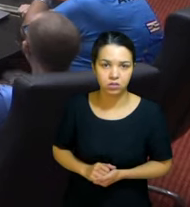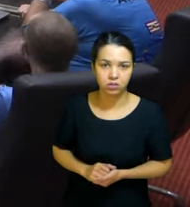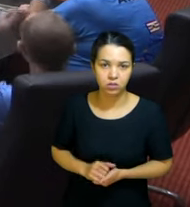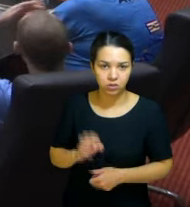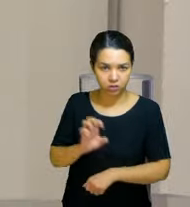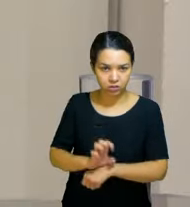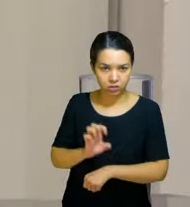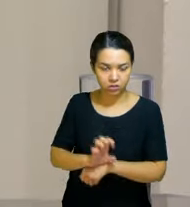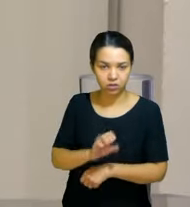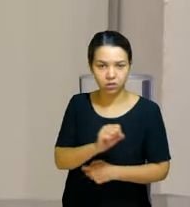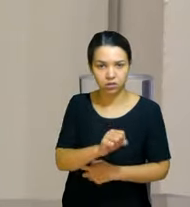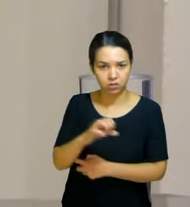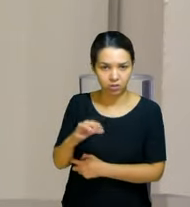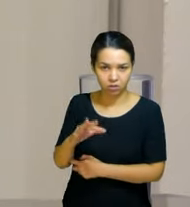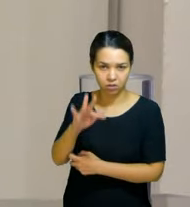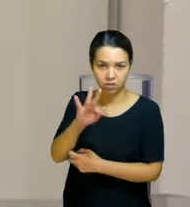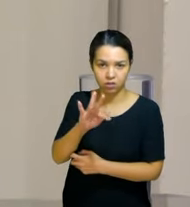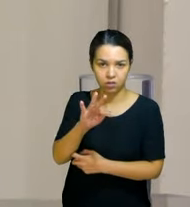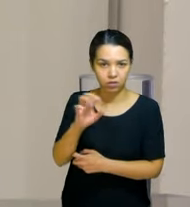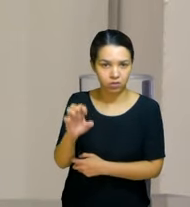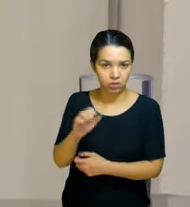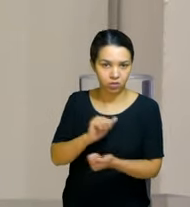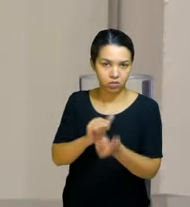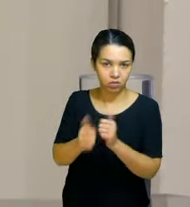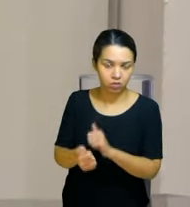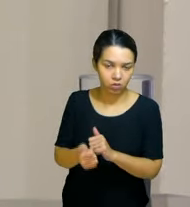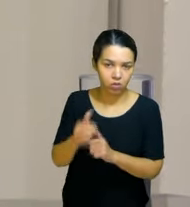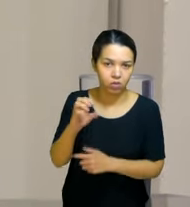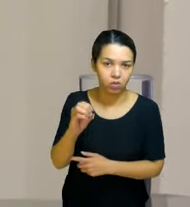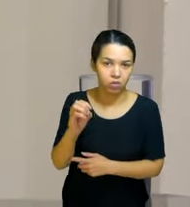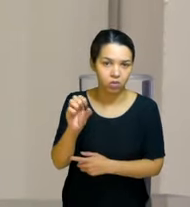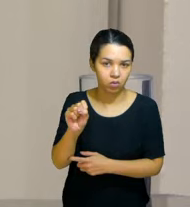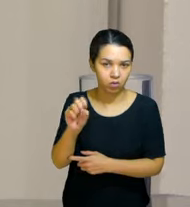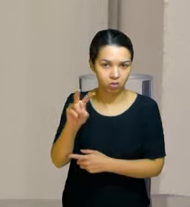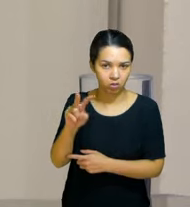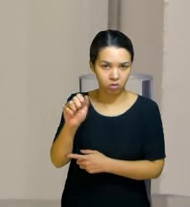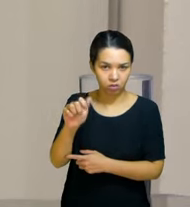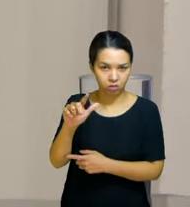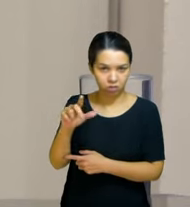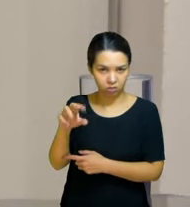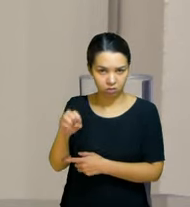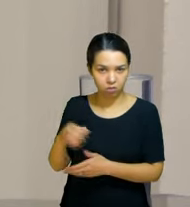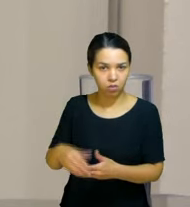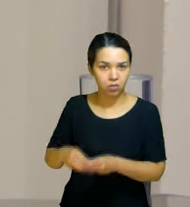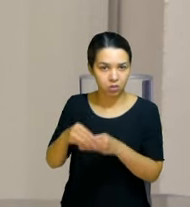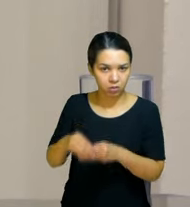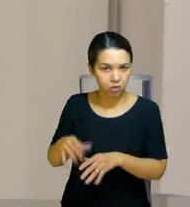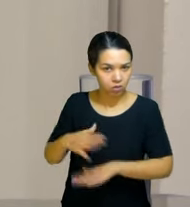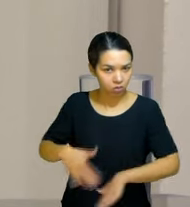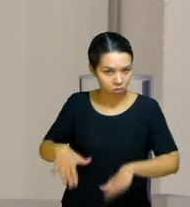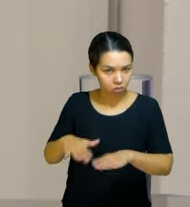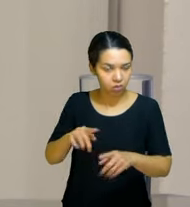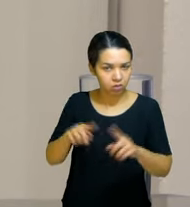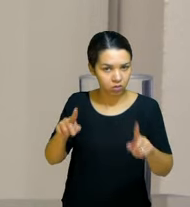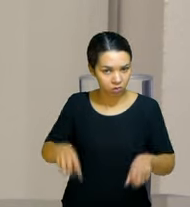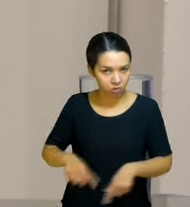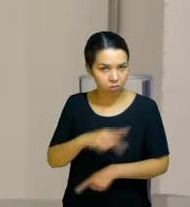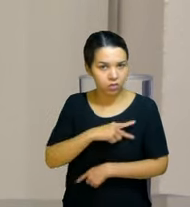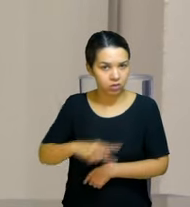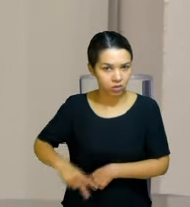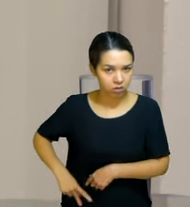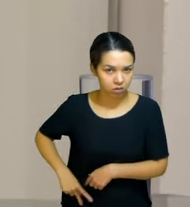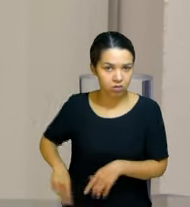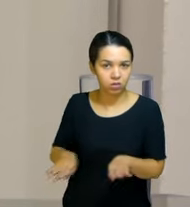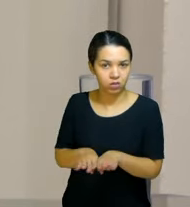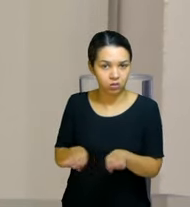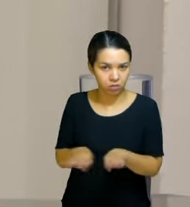Santa Catarina, da FESPORT, Oswaldo Junclaus, em seu nome, cumprimentar todos os servidores, cumprimentar o presidente também